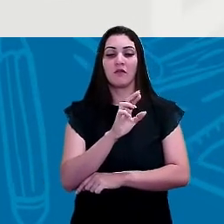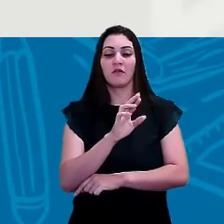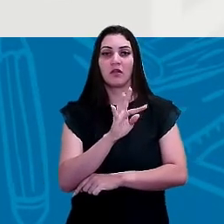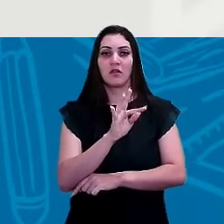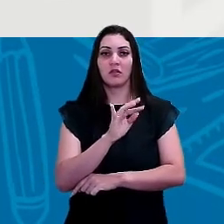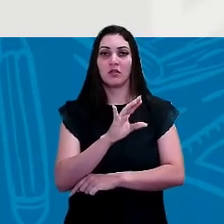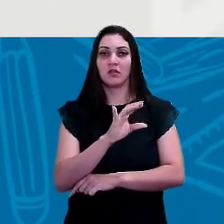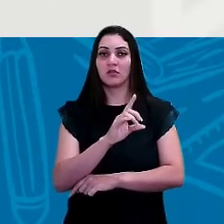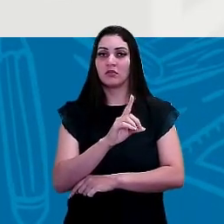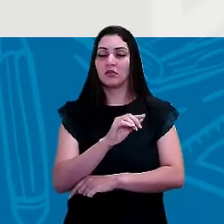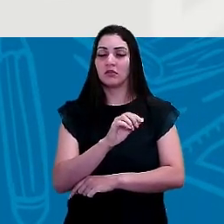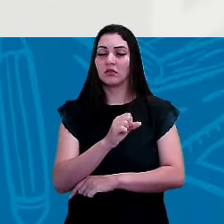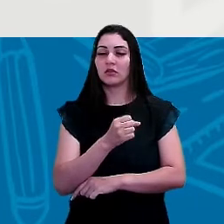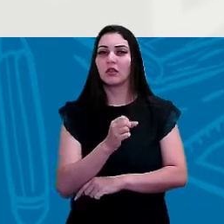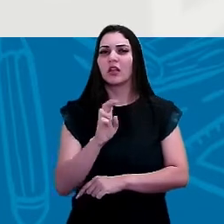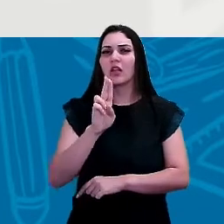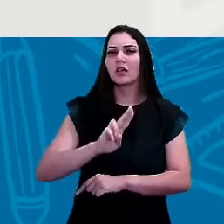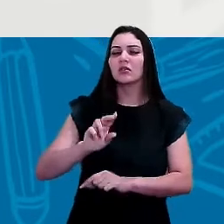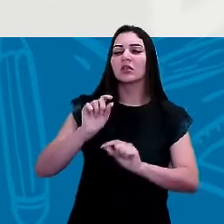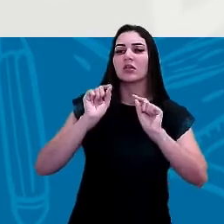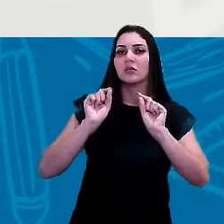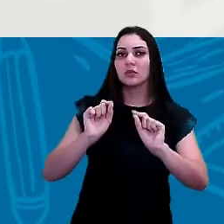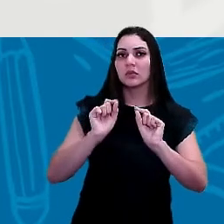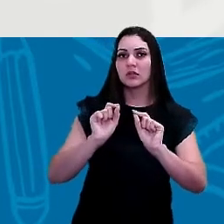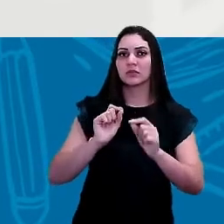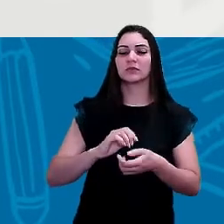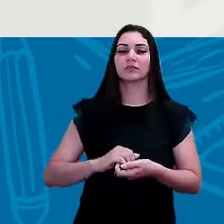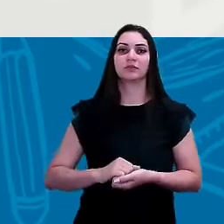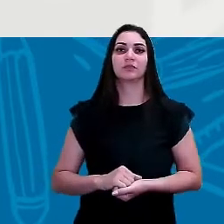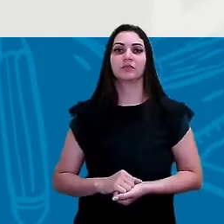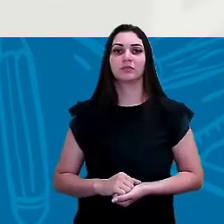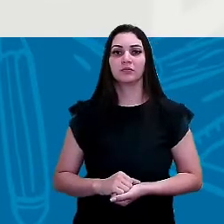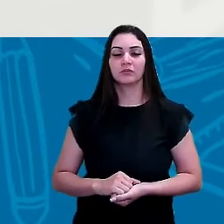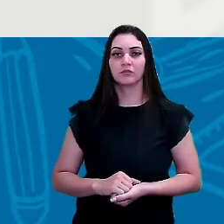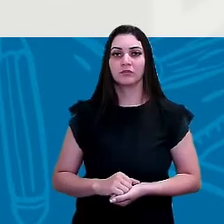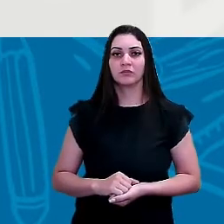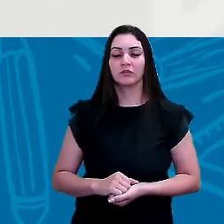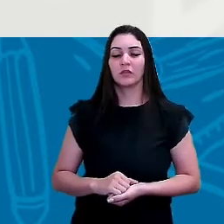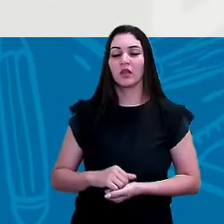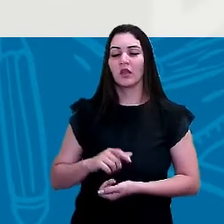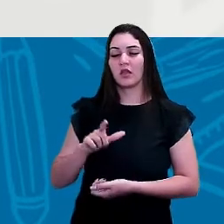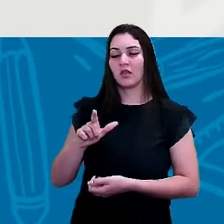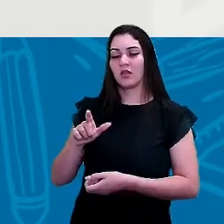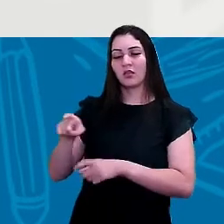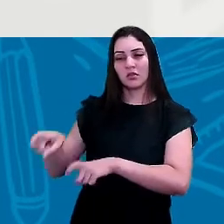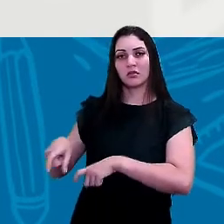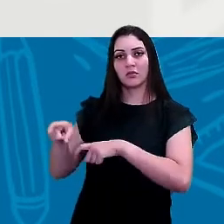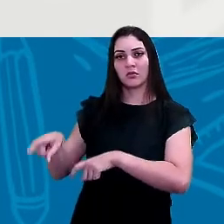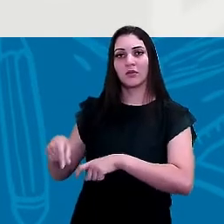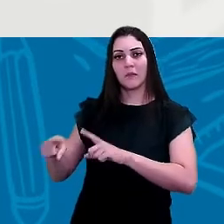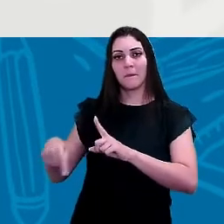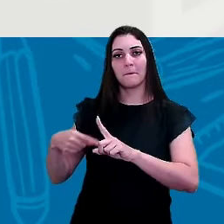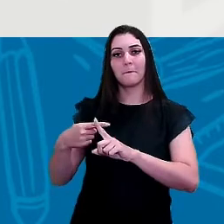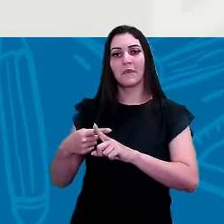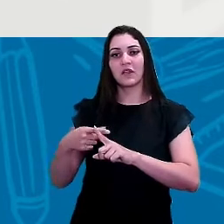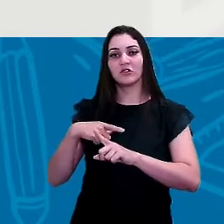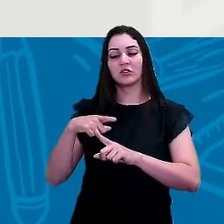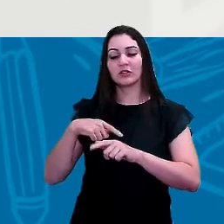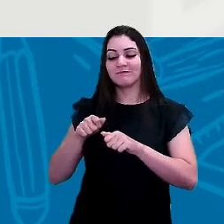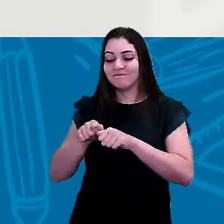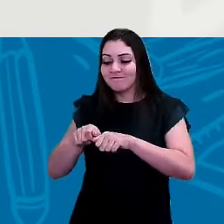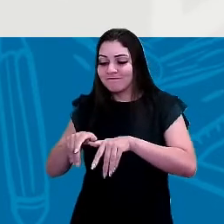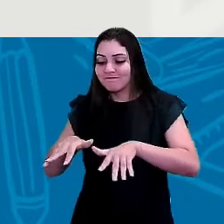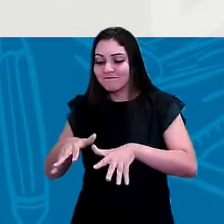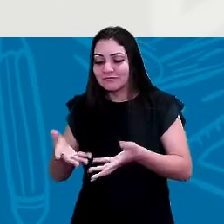né? Que são usados para a lavoura, mas que acabam contaminando o solo